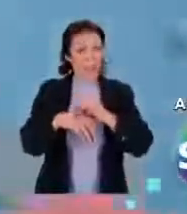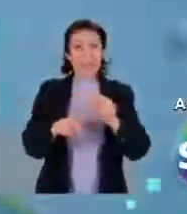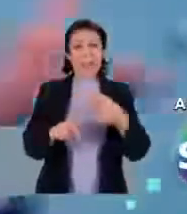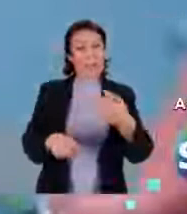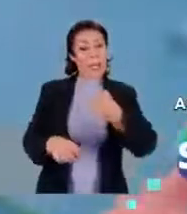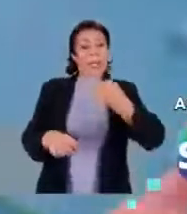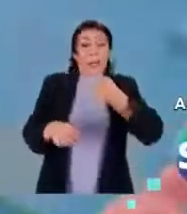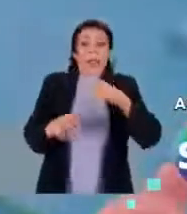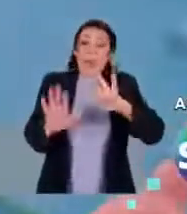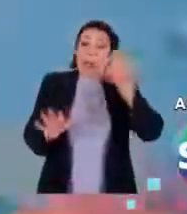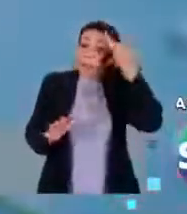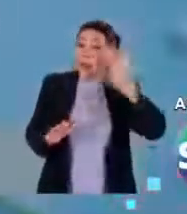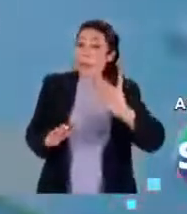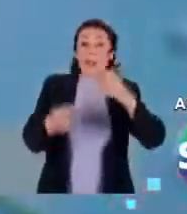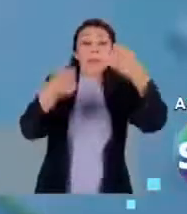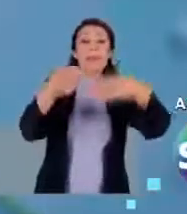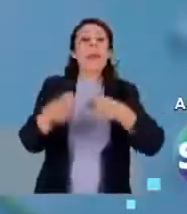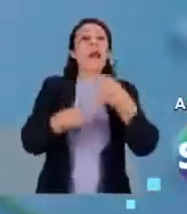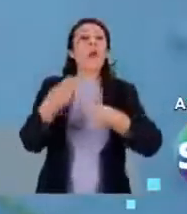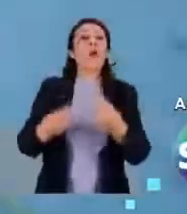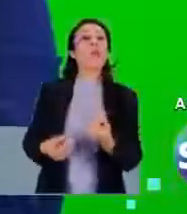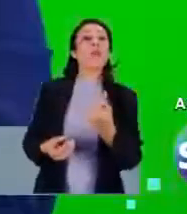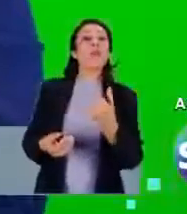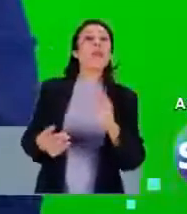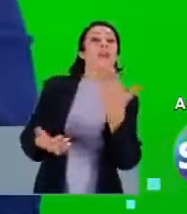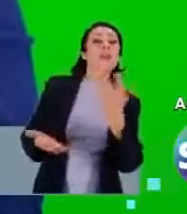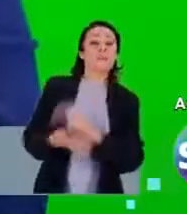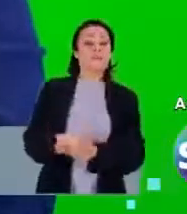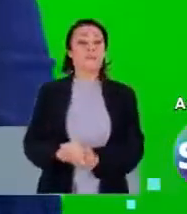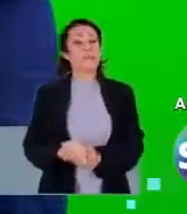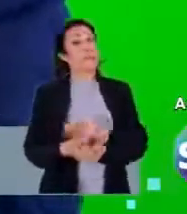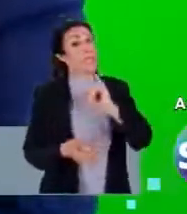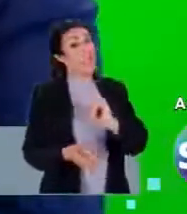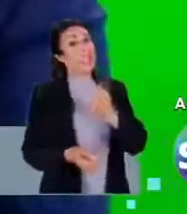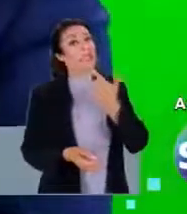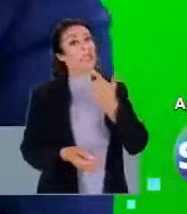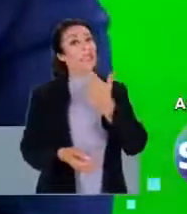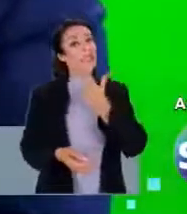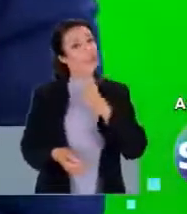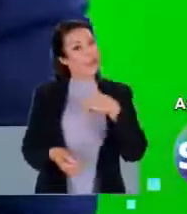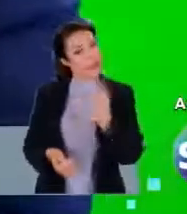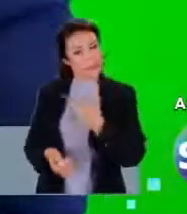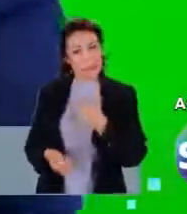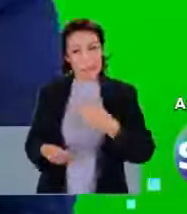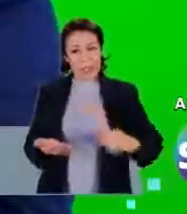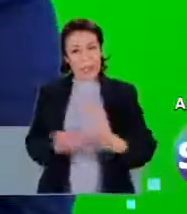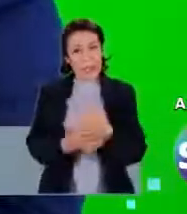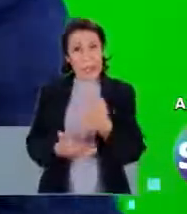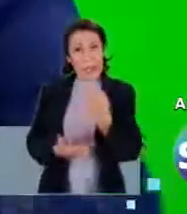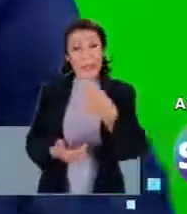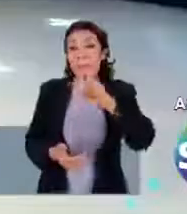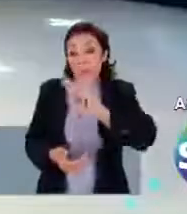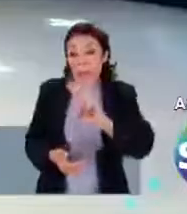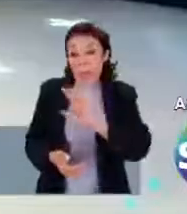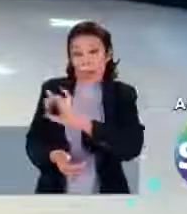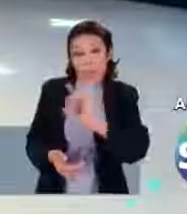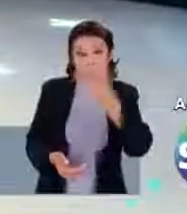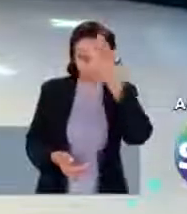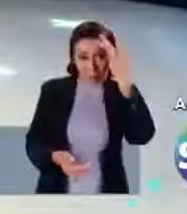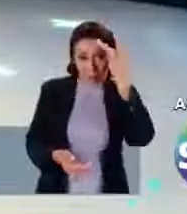vem o dinheiro ou seja tá mentindo pro povo muito bem então se a gente conseguisse lá dá r$ 1000 seria